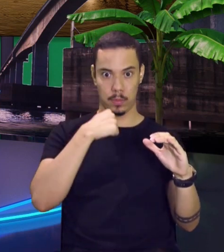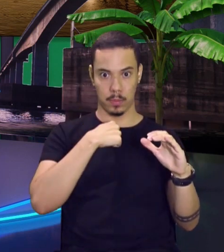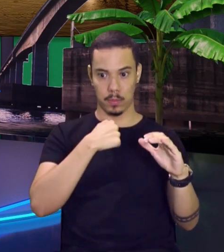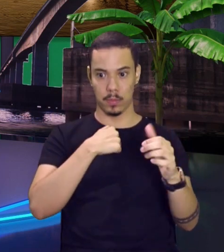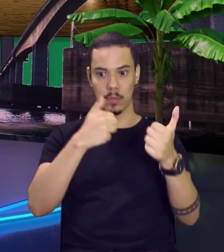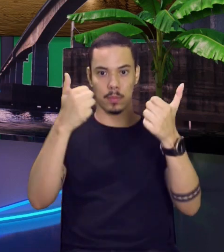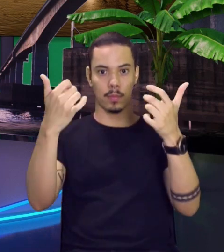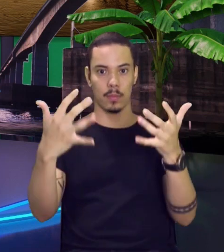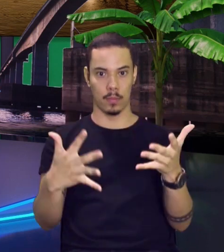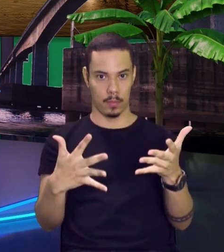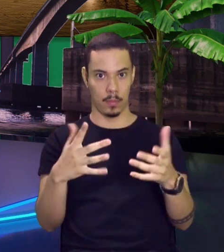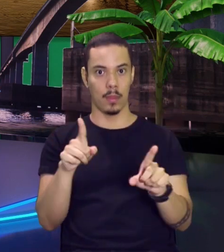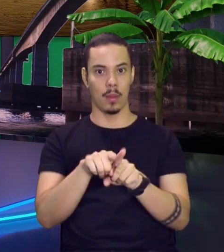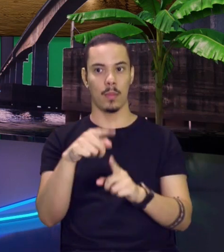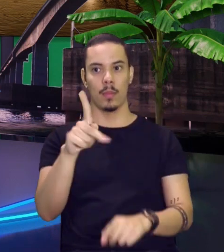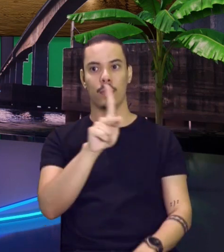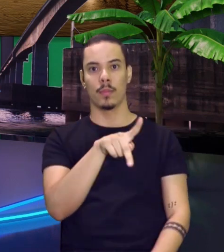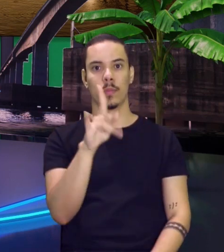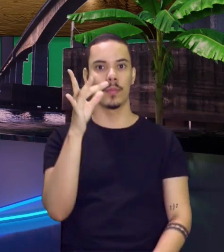professor desse.